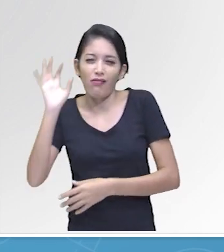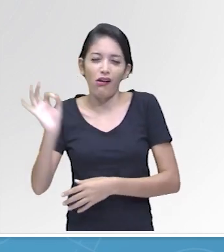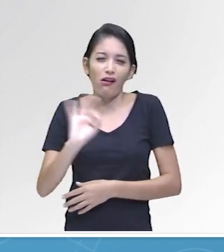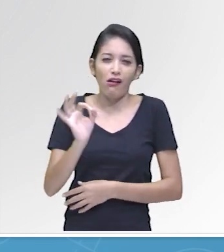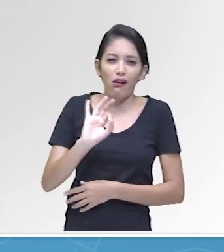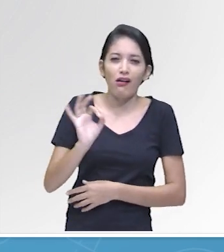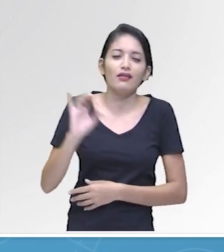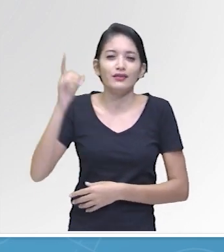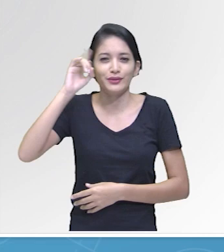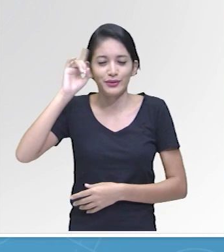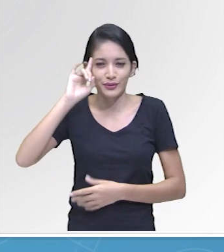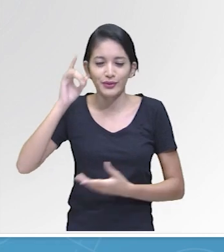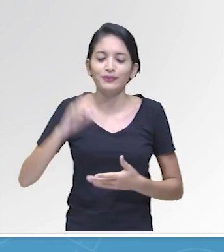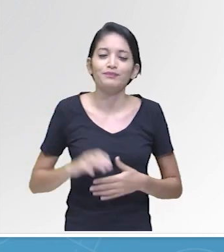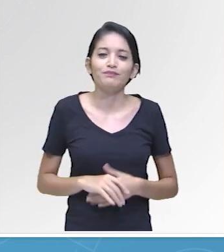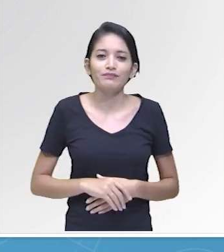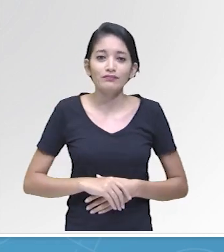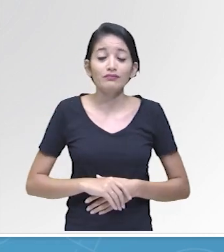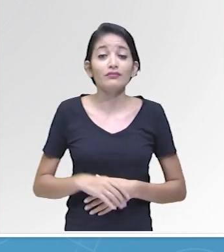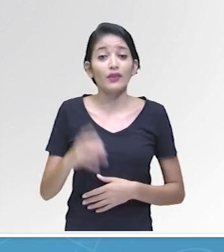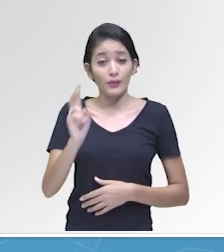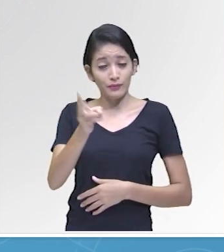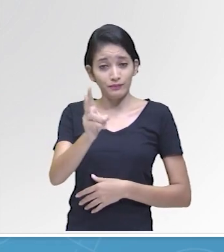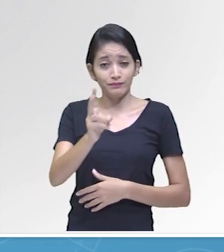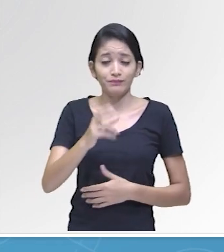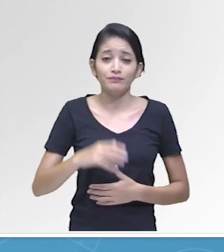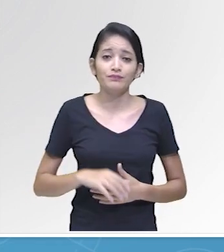a dia. E vamos continuar a nossa aula.